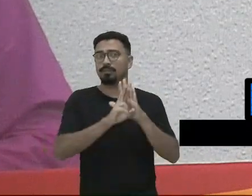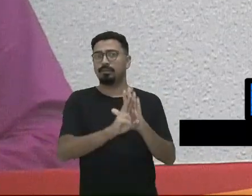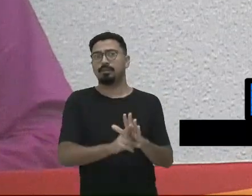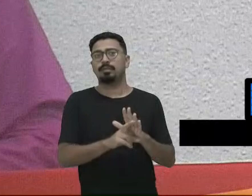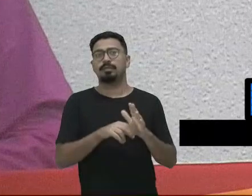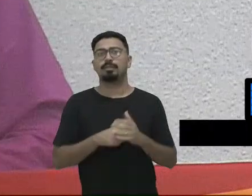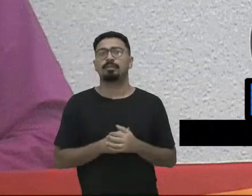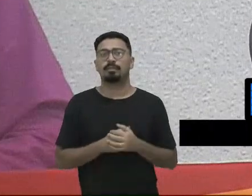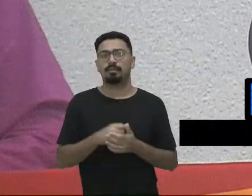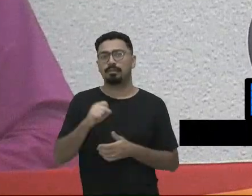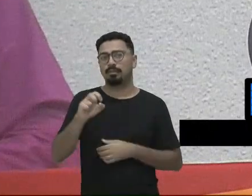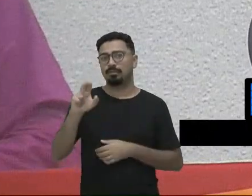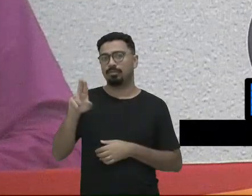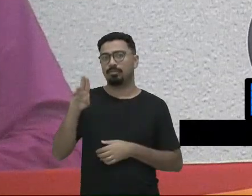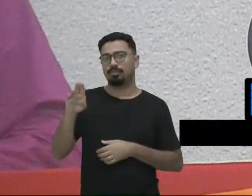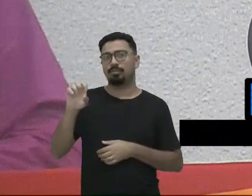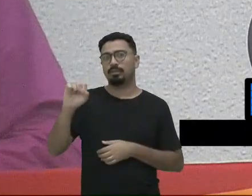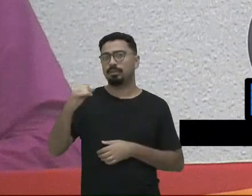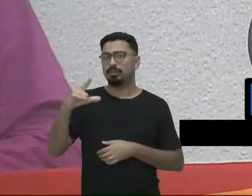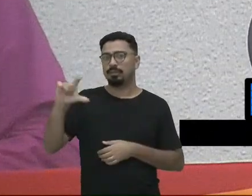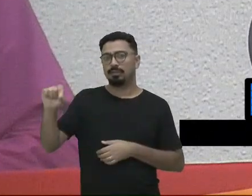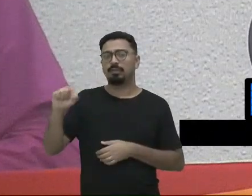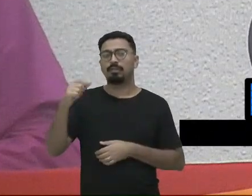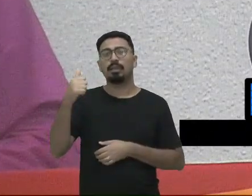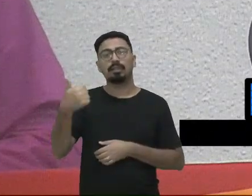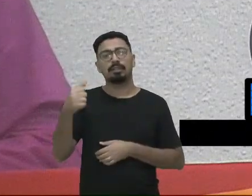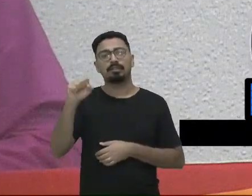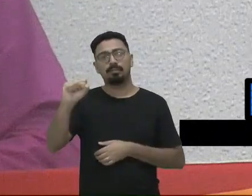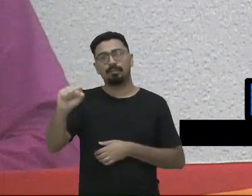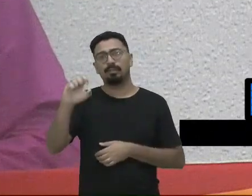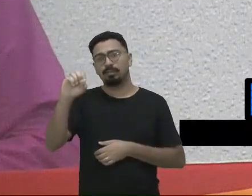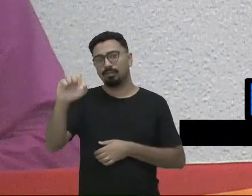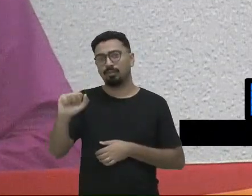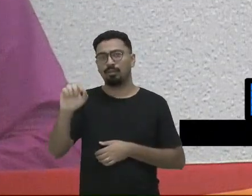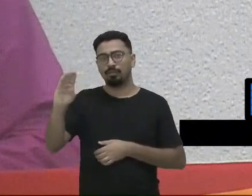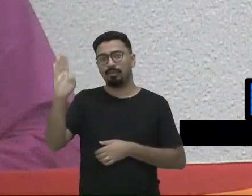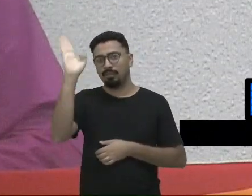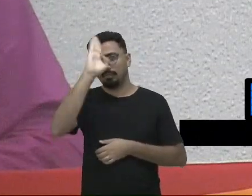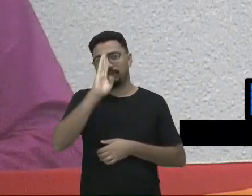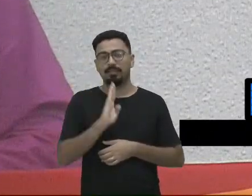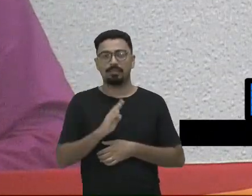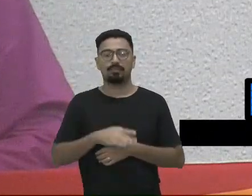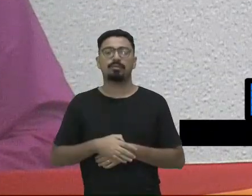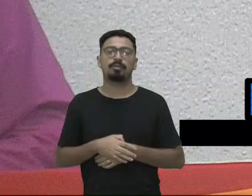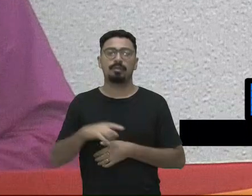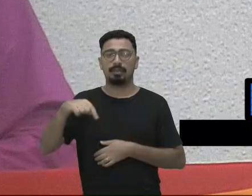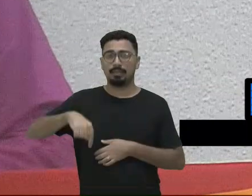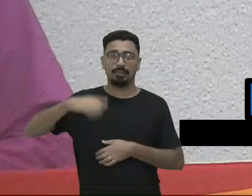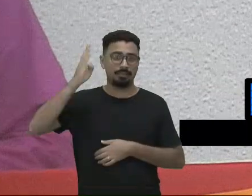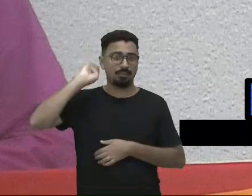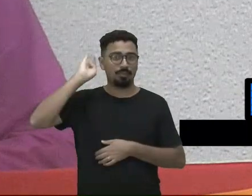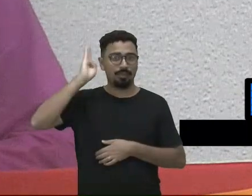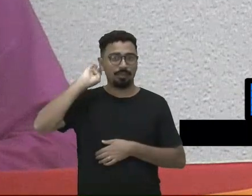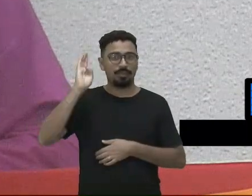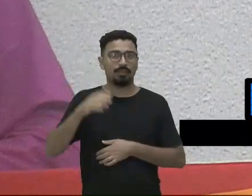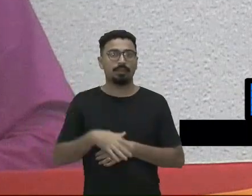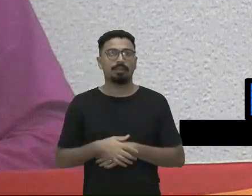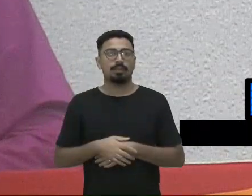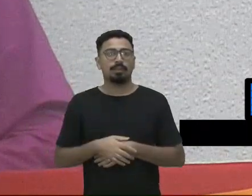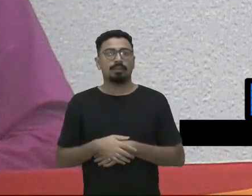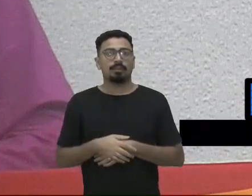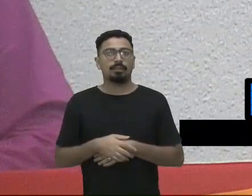a subseção, 18ª subseção da Ordem dos Advogados do Brasil, daqui de Taubaté.